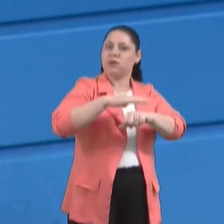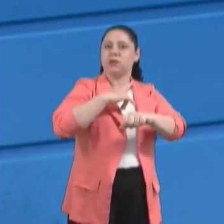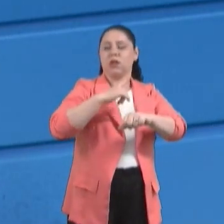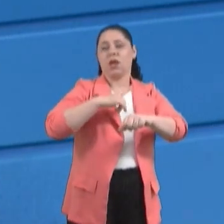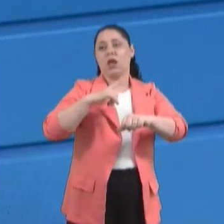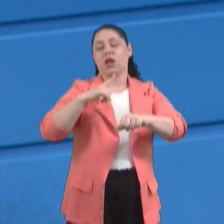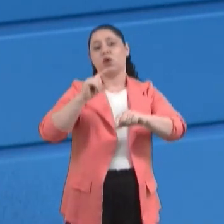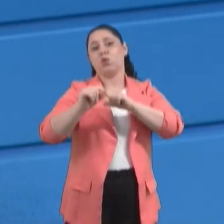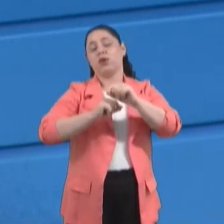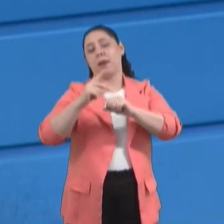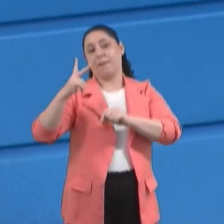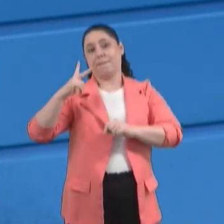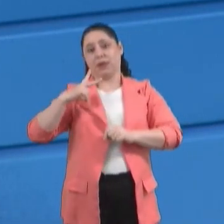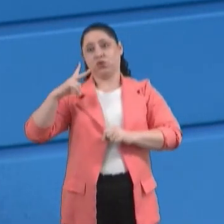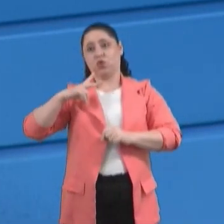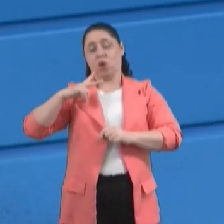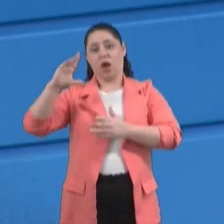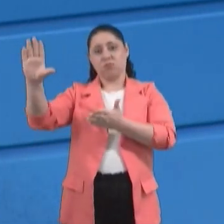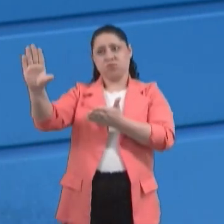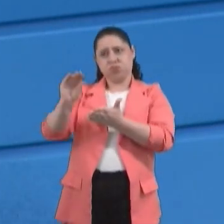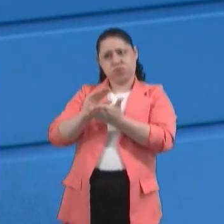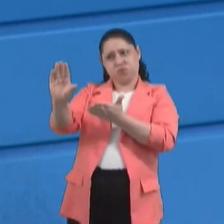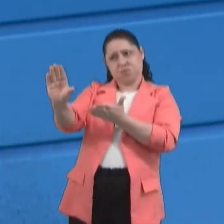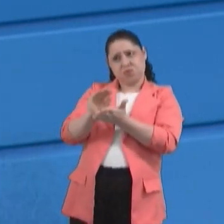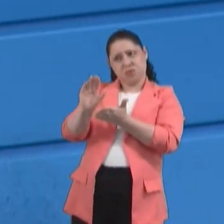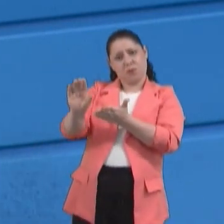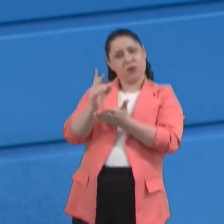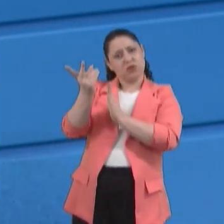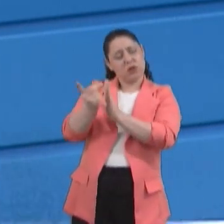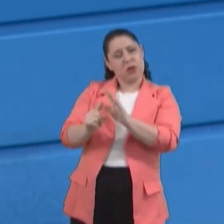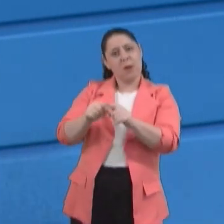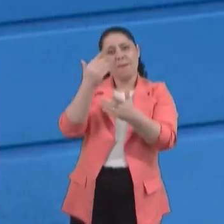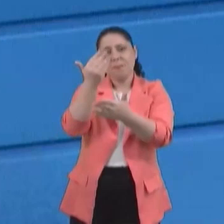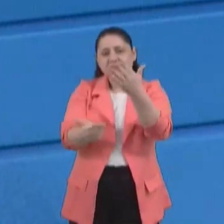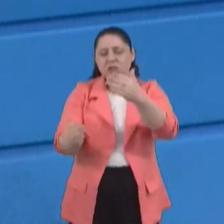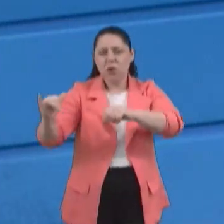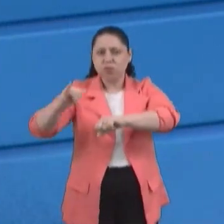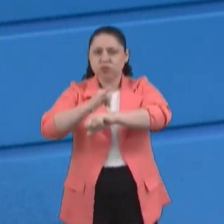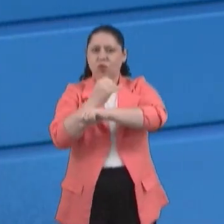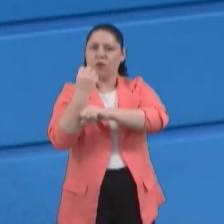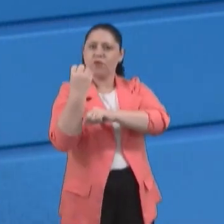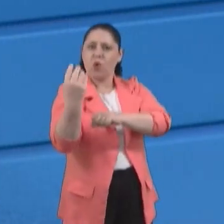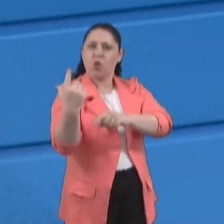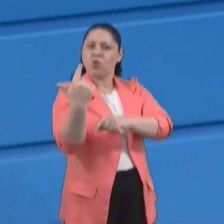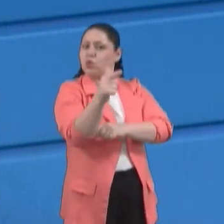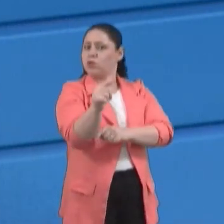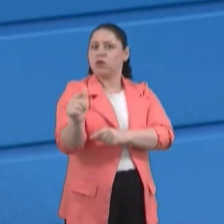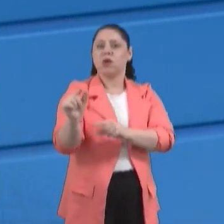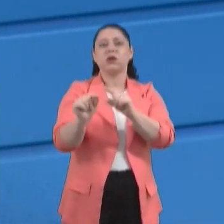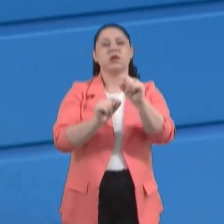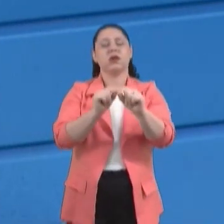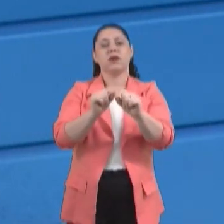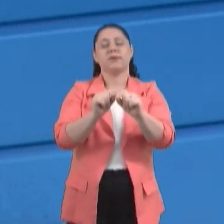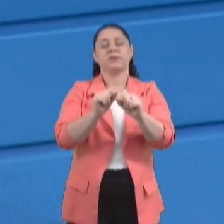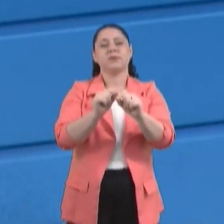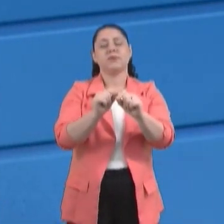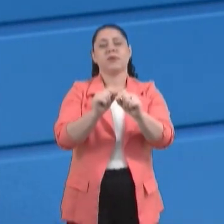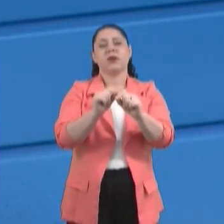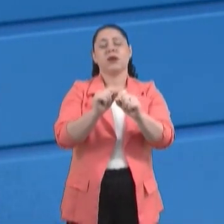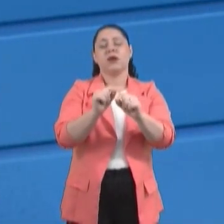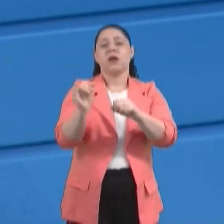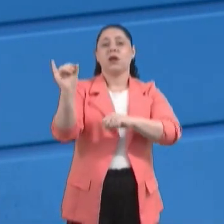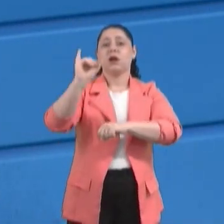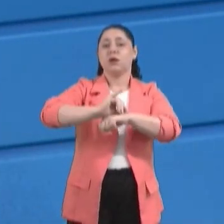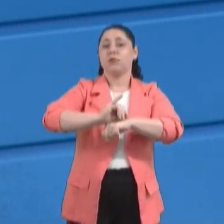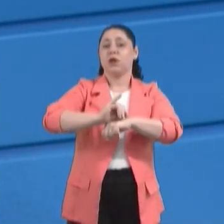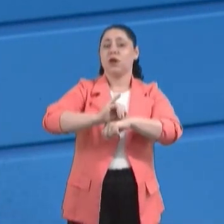que mais recebe investimentos privados no Brasil, perdendo linhas aéreas, perdendo voos, não tendo voos para a nossa